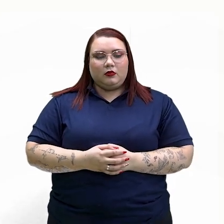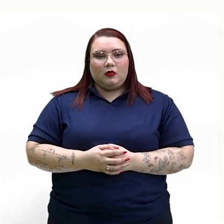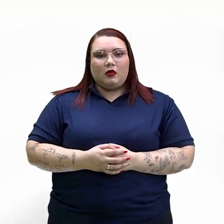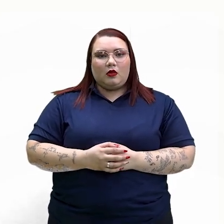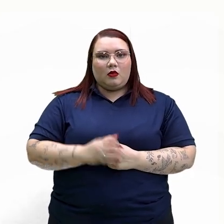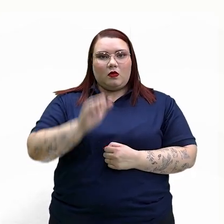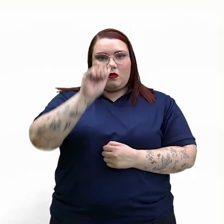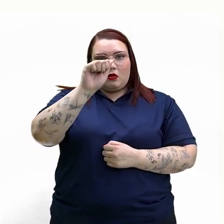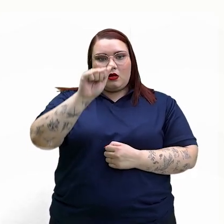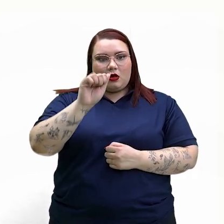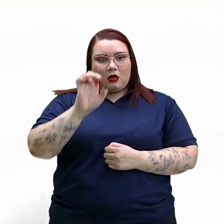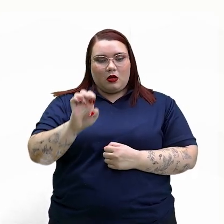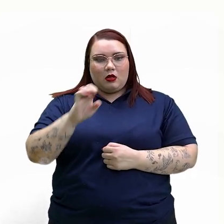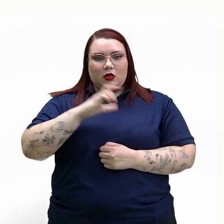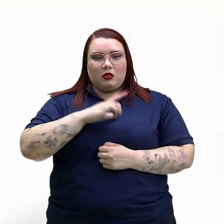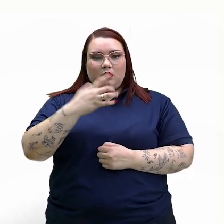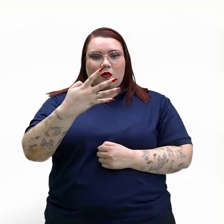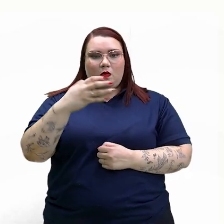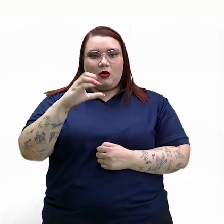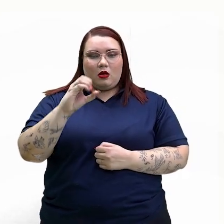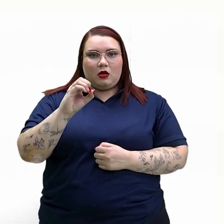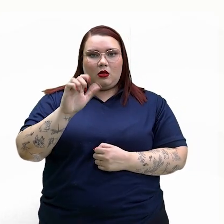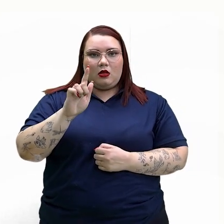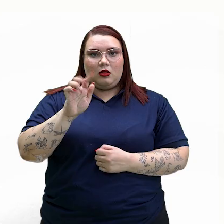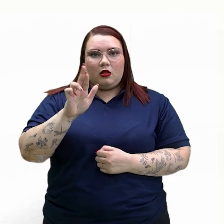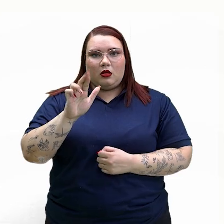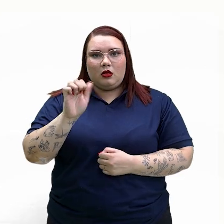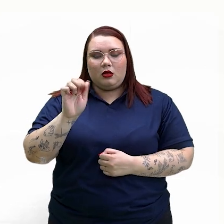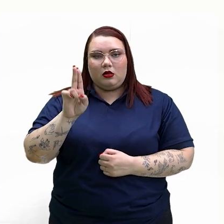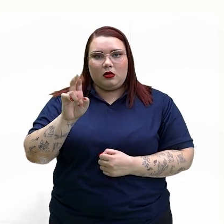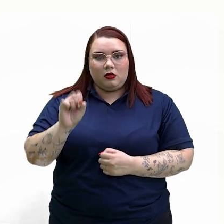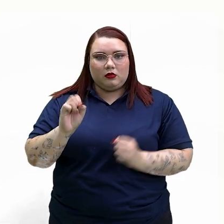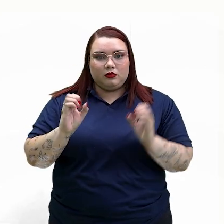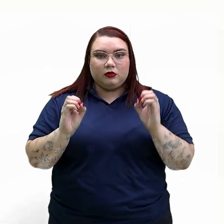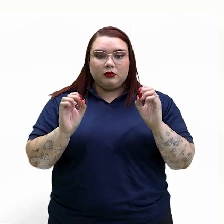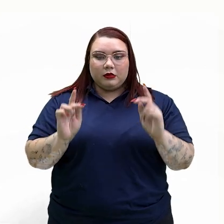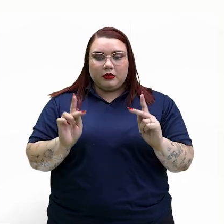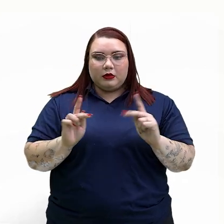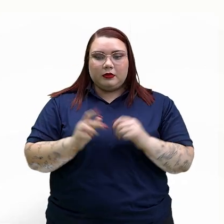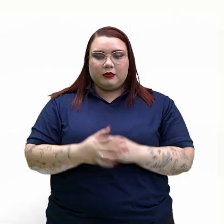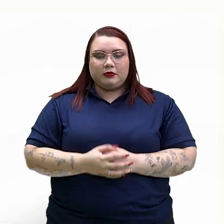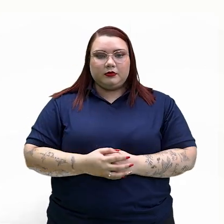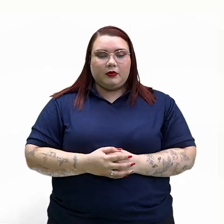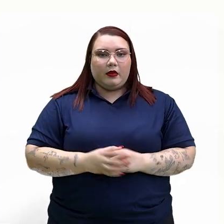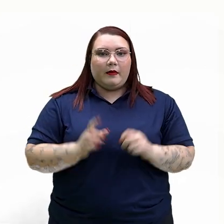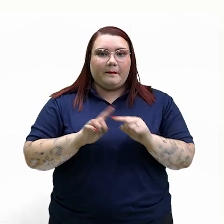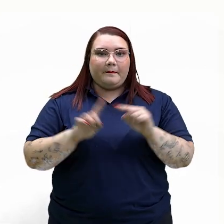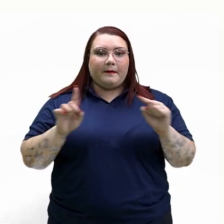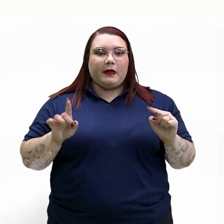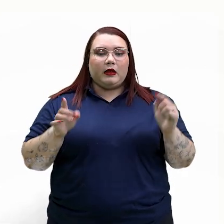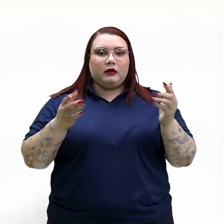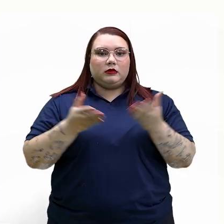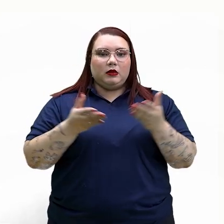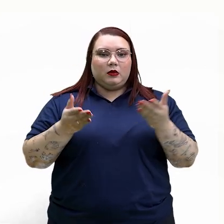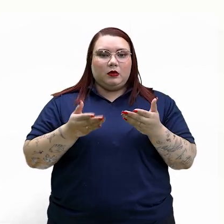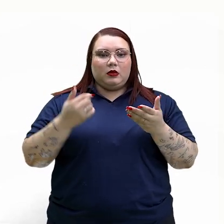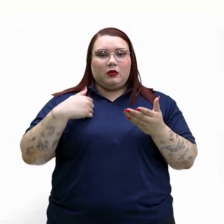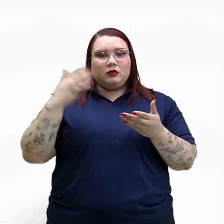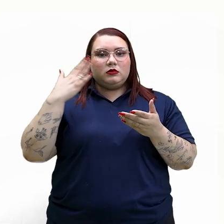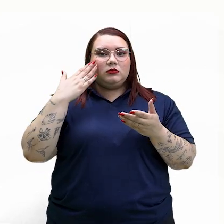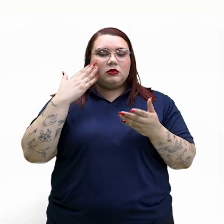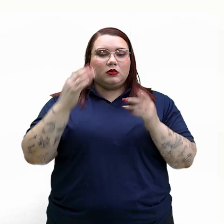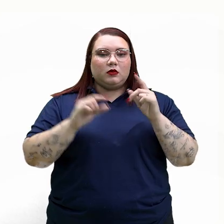cada ângulo externo tem 40 graus. Ok. Só que agora, eu